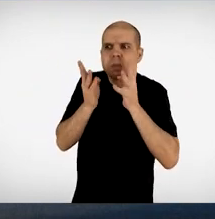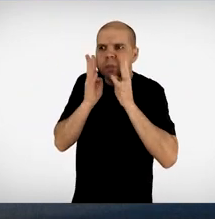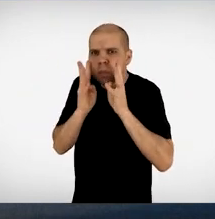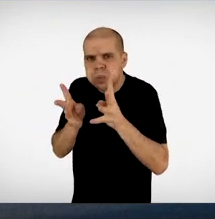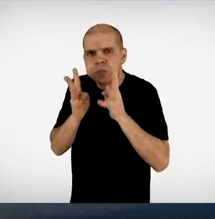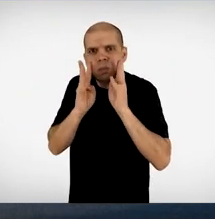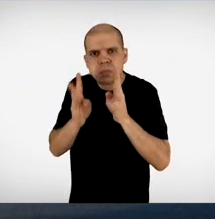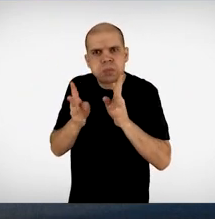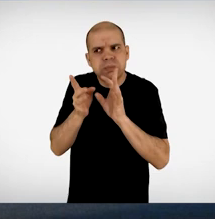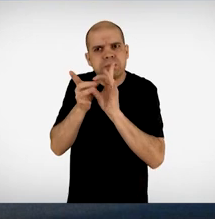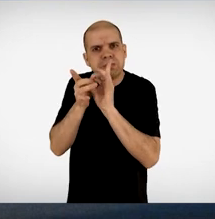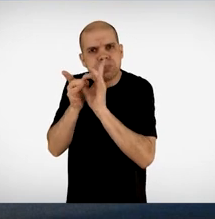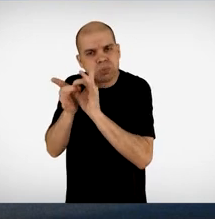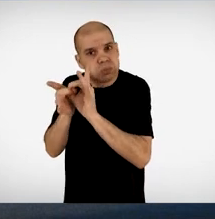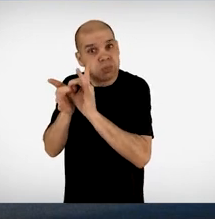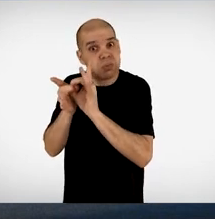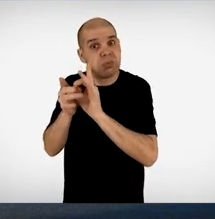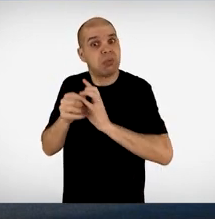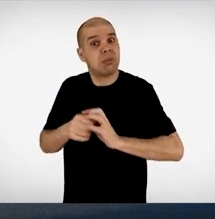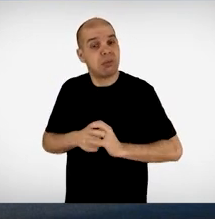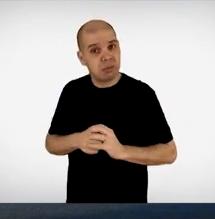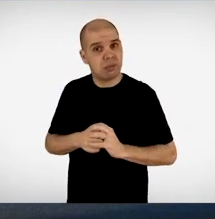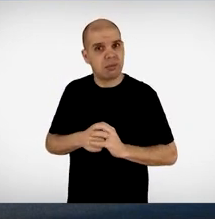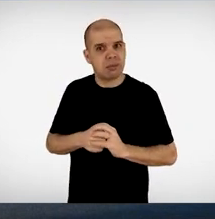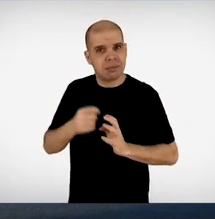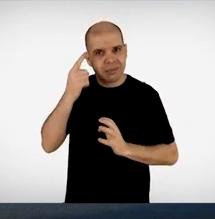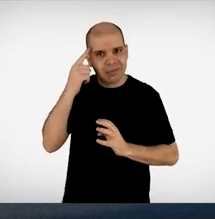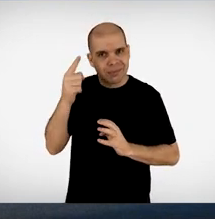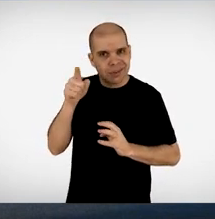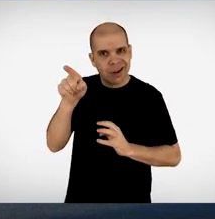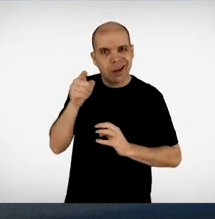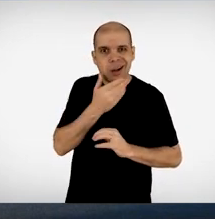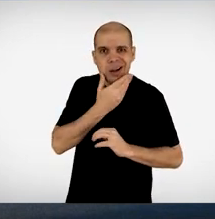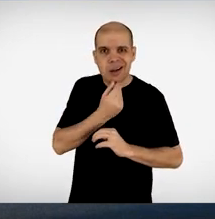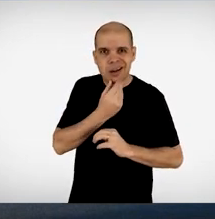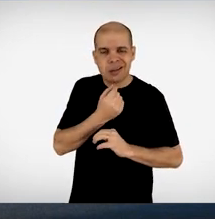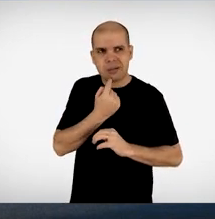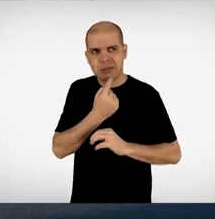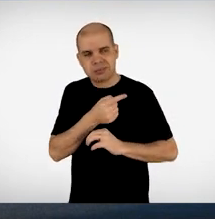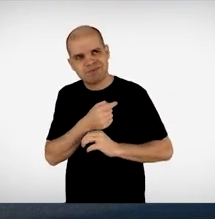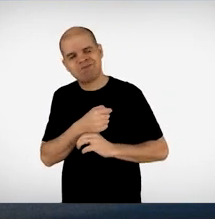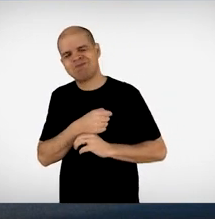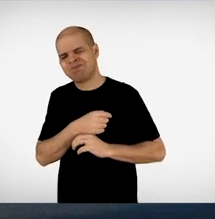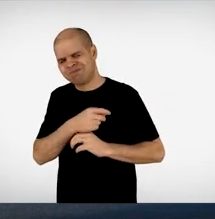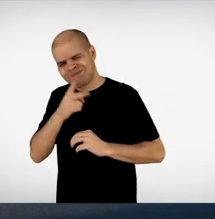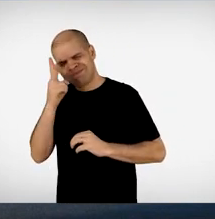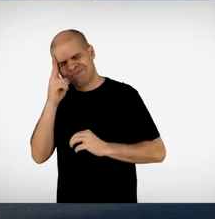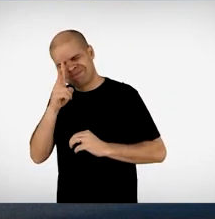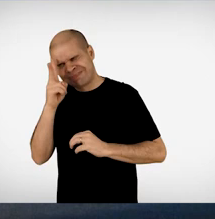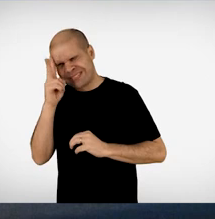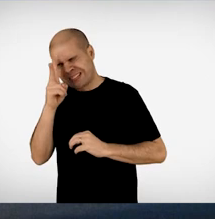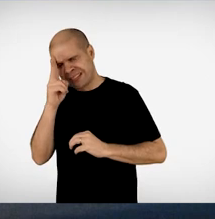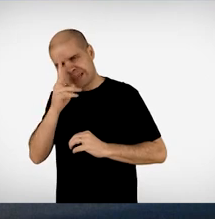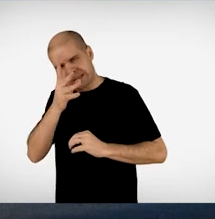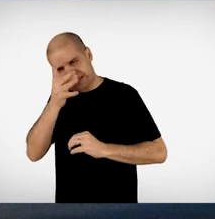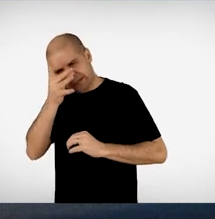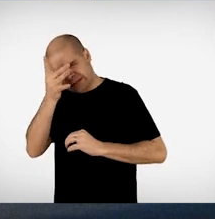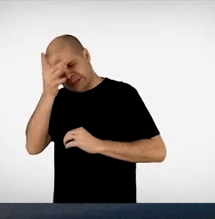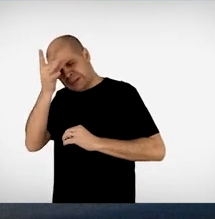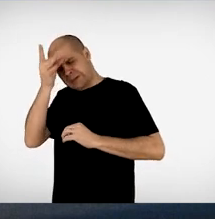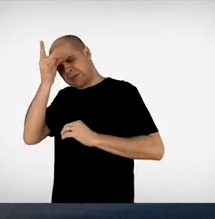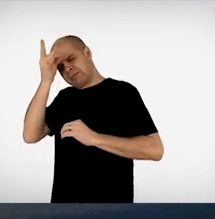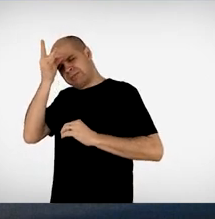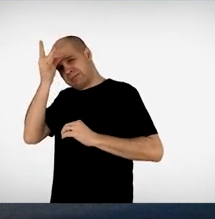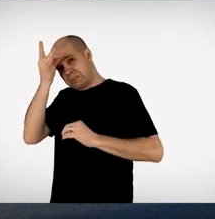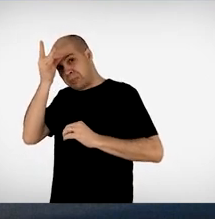de integração dessas mortes. Quando o Axel fala, tem coisas que eu lembro de você e que só eu sei, e quando eu